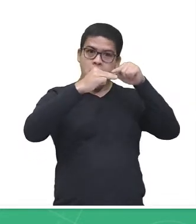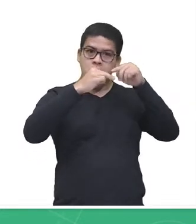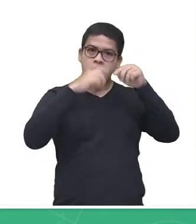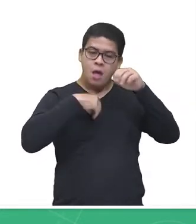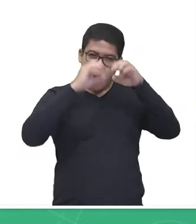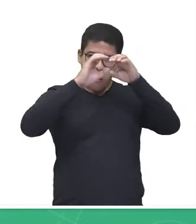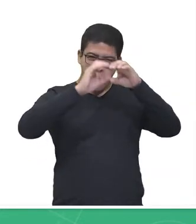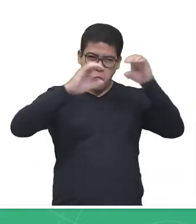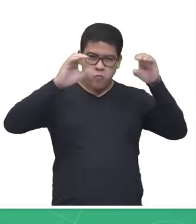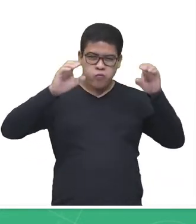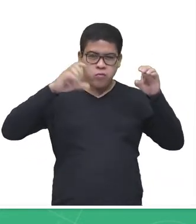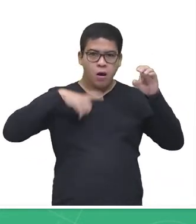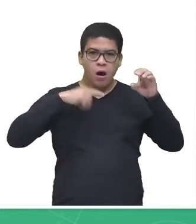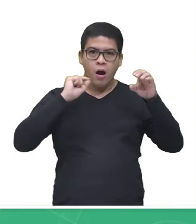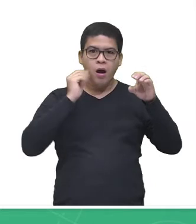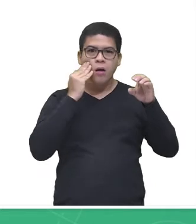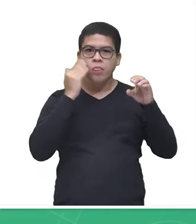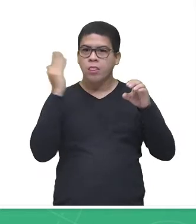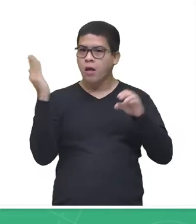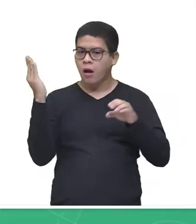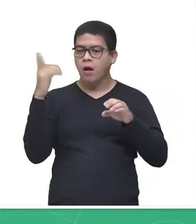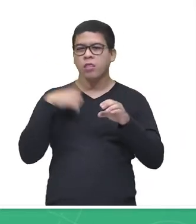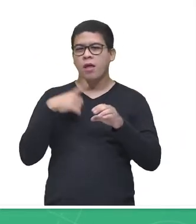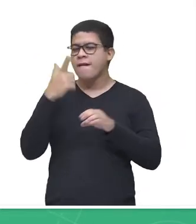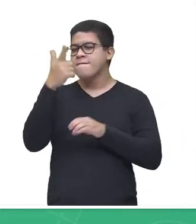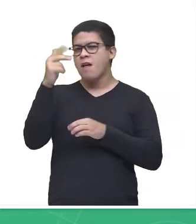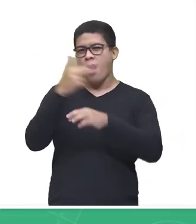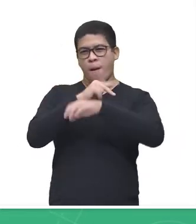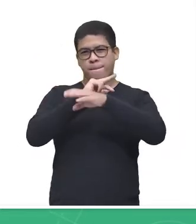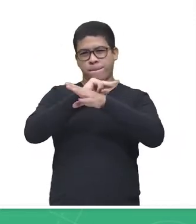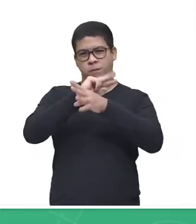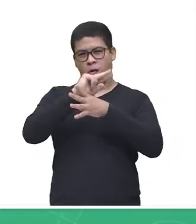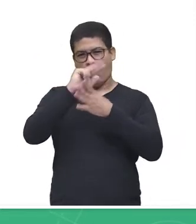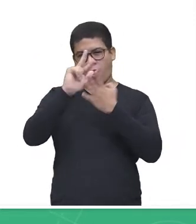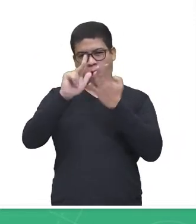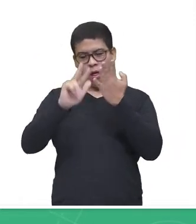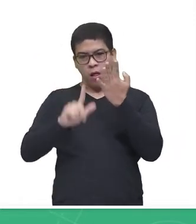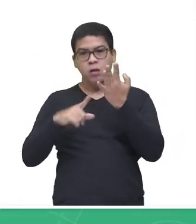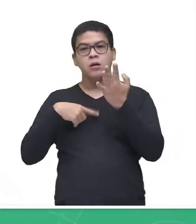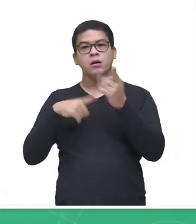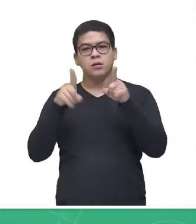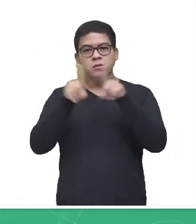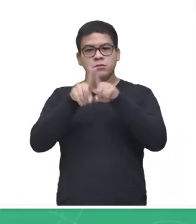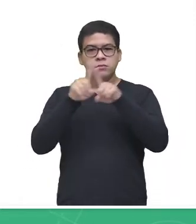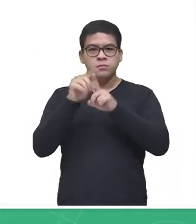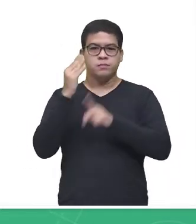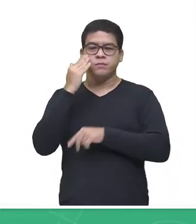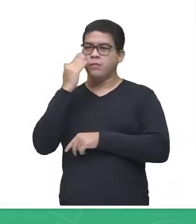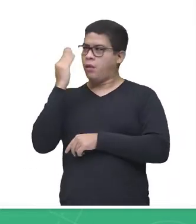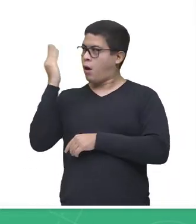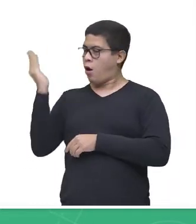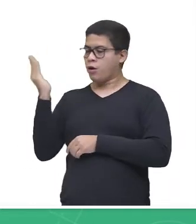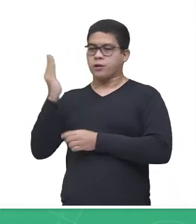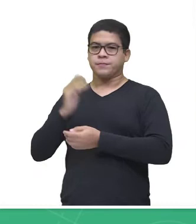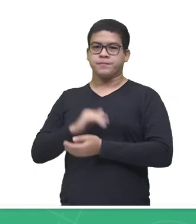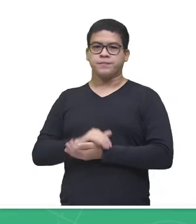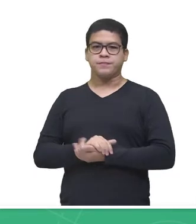o vacúolo, o retículo endoplasmático, o complexo de Golgi,